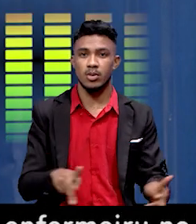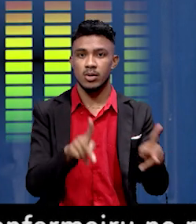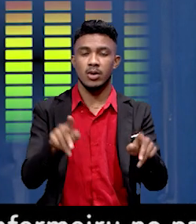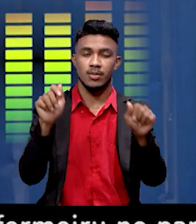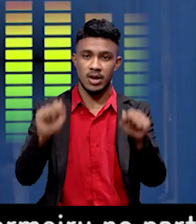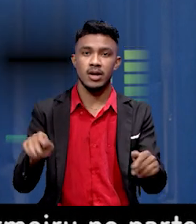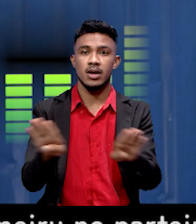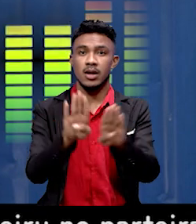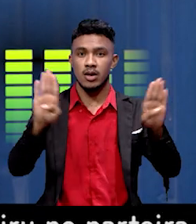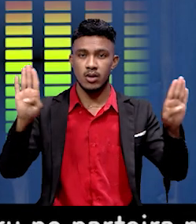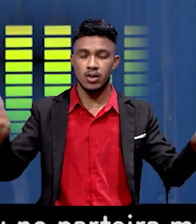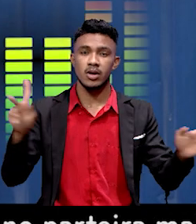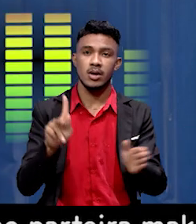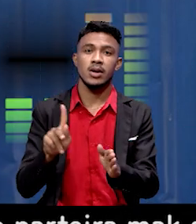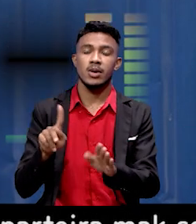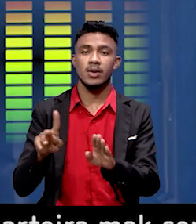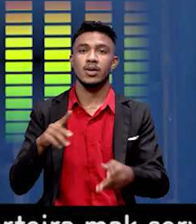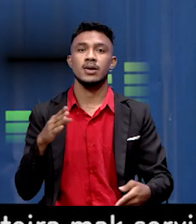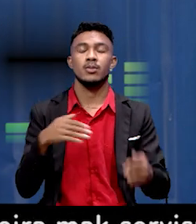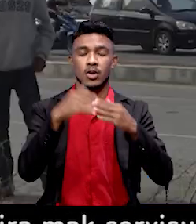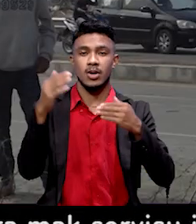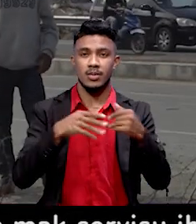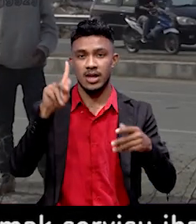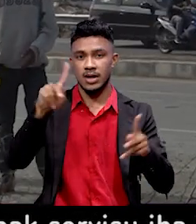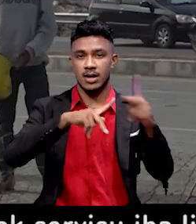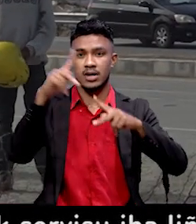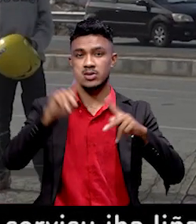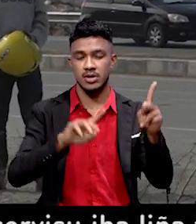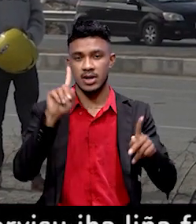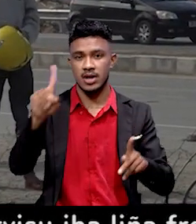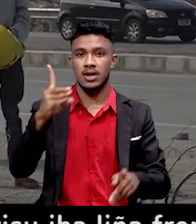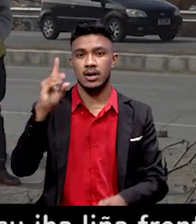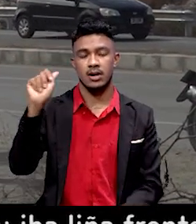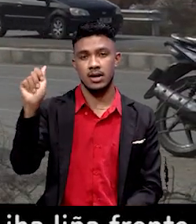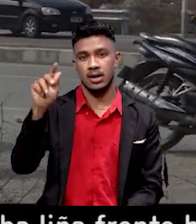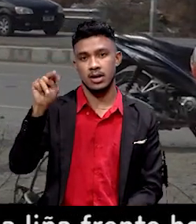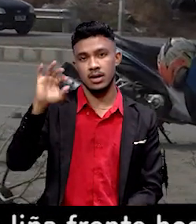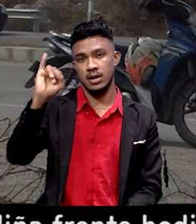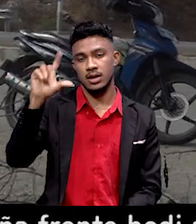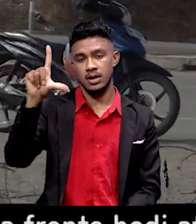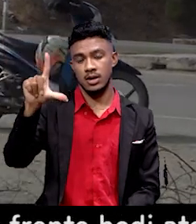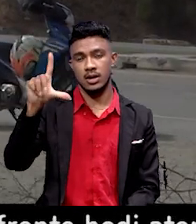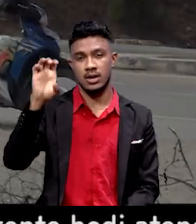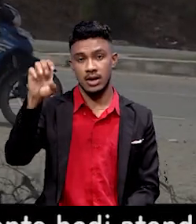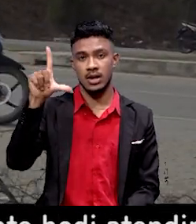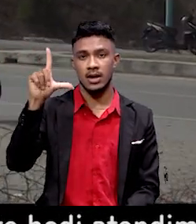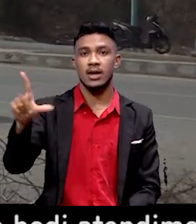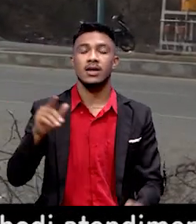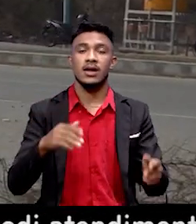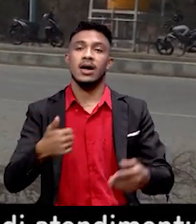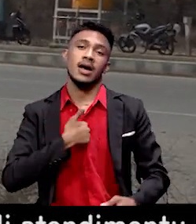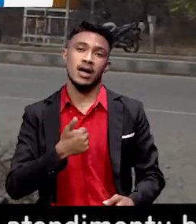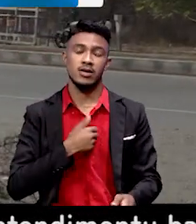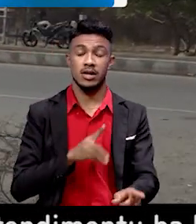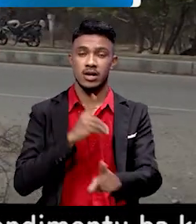loke proses autor siren vi komete a kas viren. Daniel explica atu san polisi ne nuder aktu violasan direitos humanos